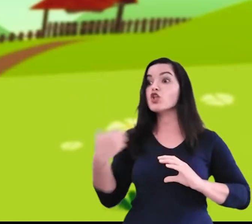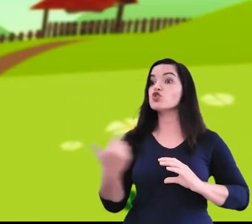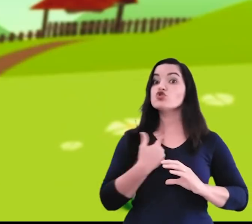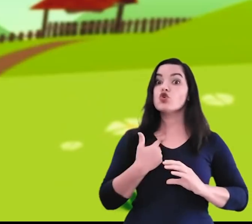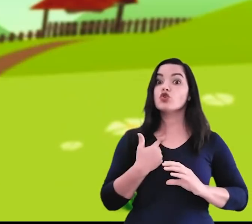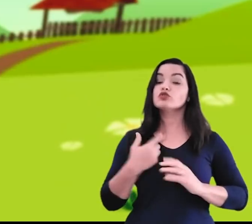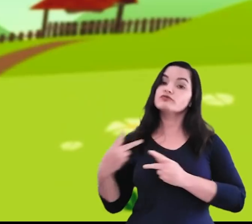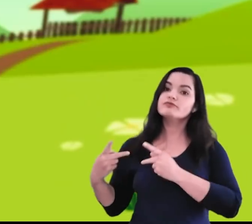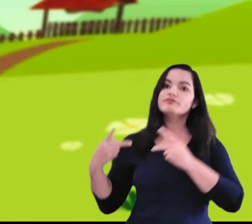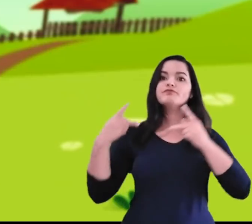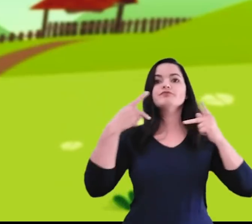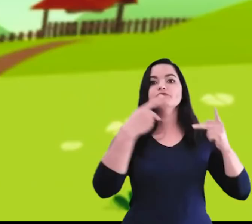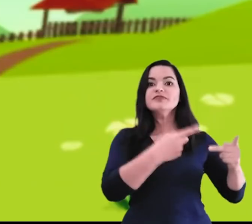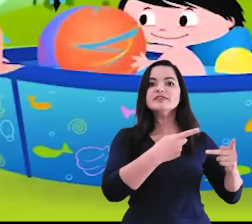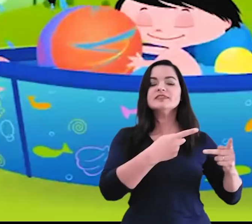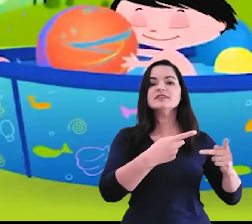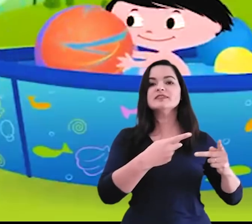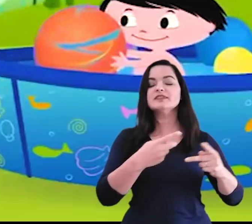Galileu.